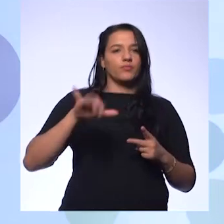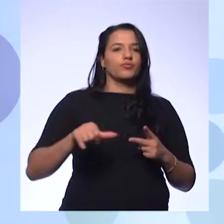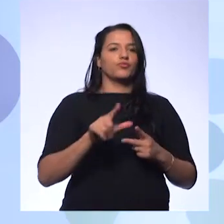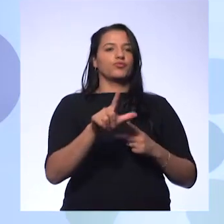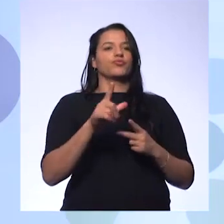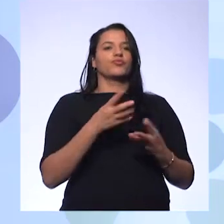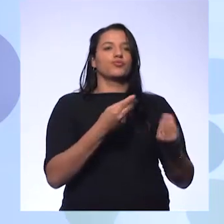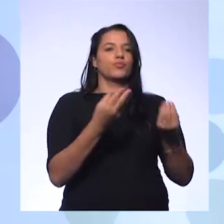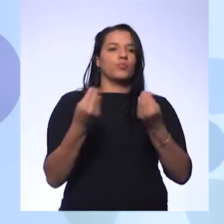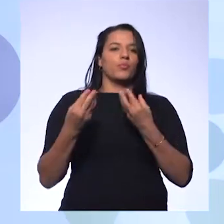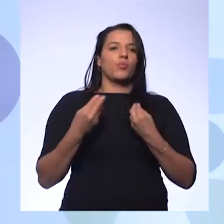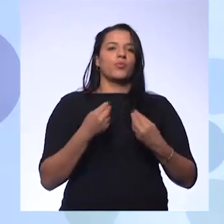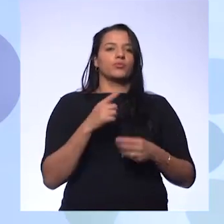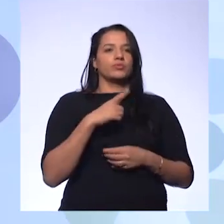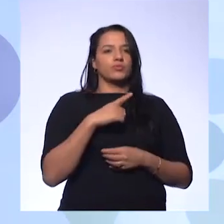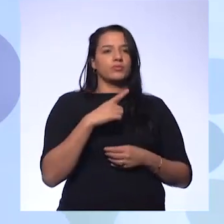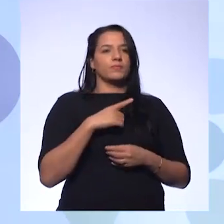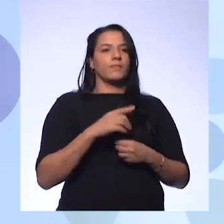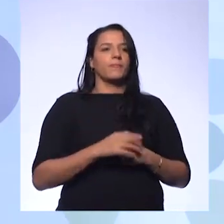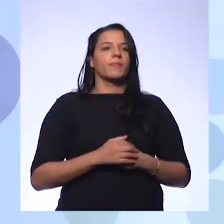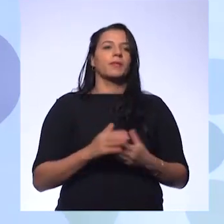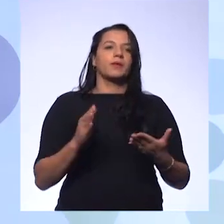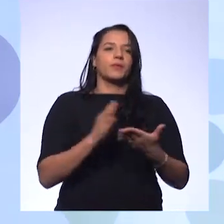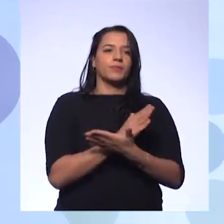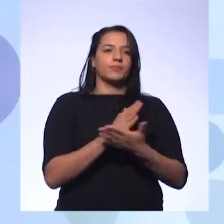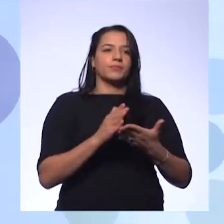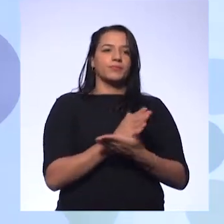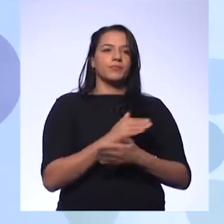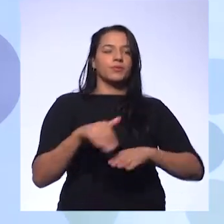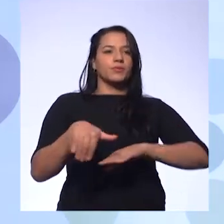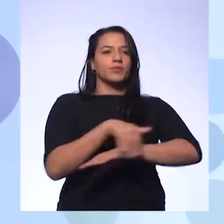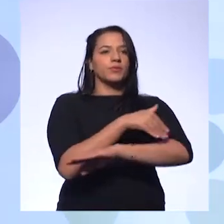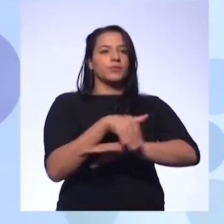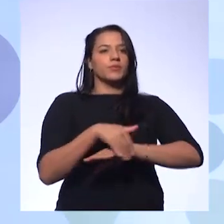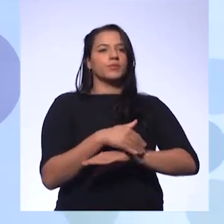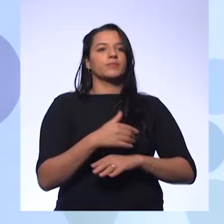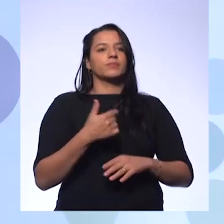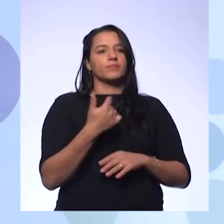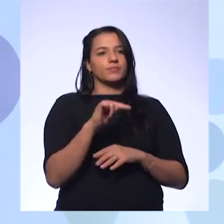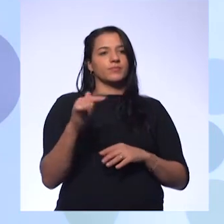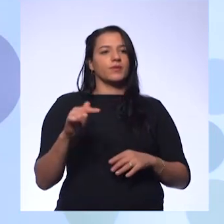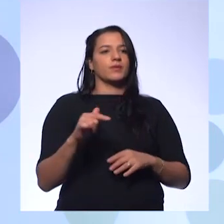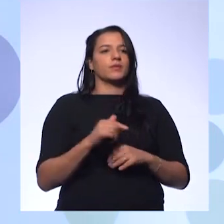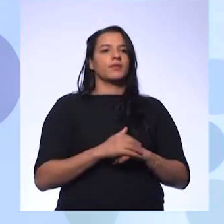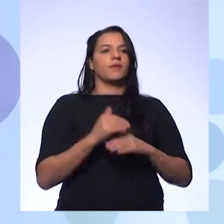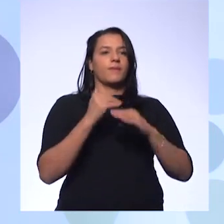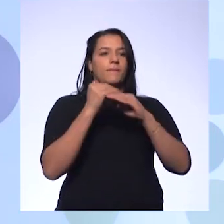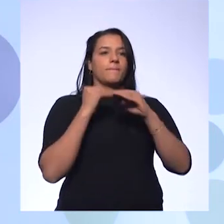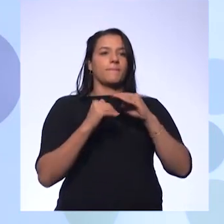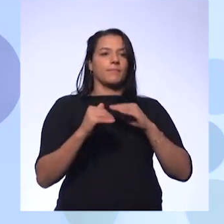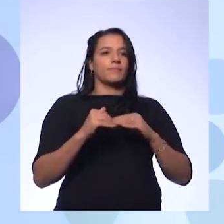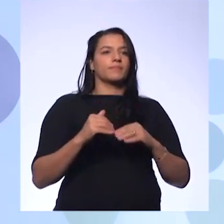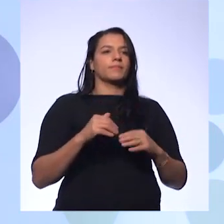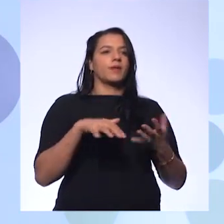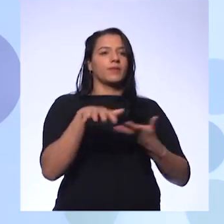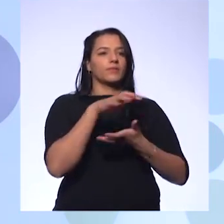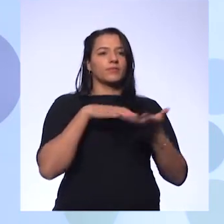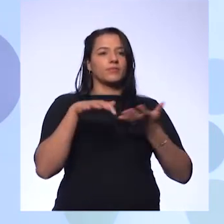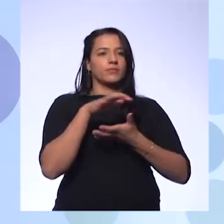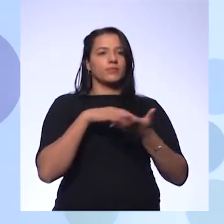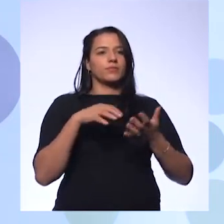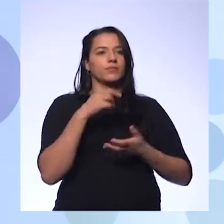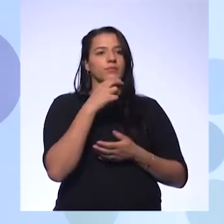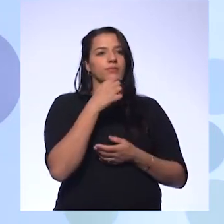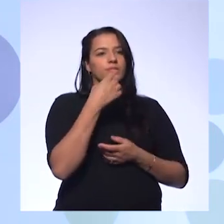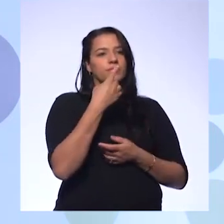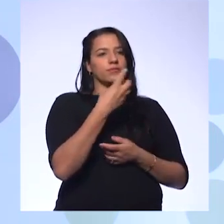tem um monte, né? E algumas ruas a gente até encontra, Rua Fulano de Tal, embaixo, lutou na Revolução de 32. Isso é muito